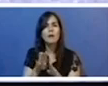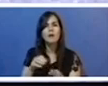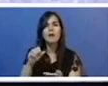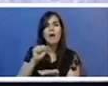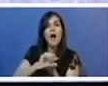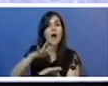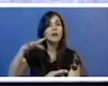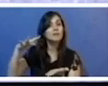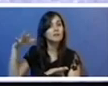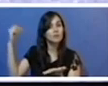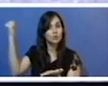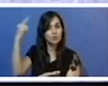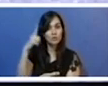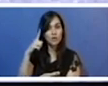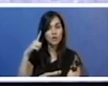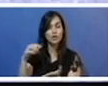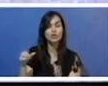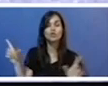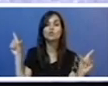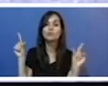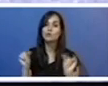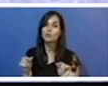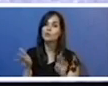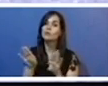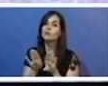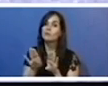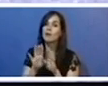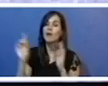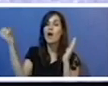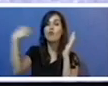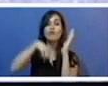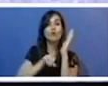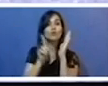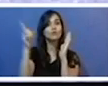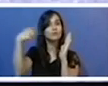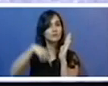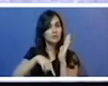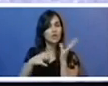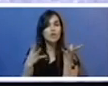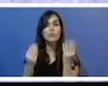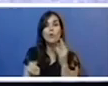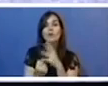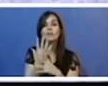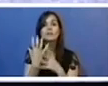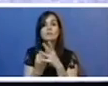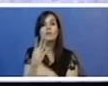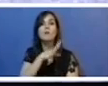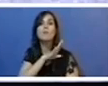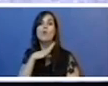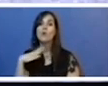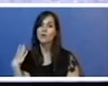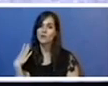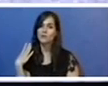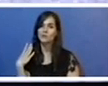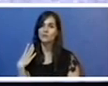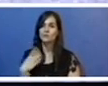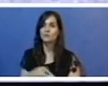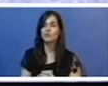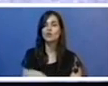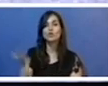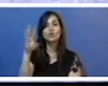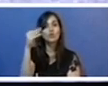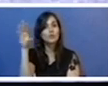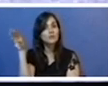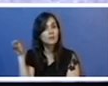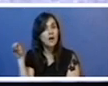solar, diminuiu a fotossíntese. Muitas plantas morreram. Dinossauros herbívoros que comiam plantas, grande parte